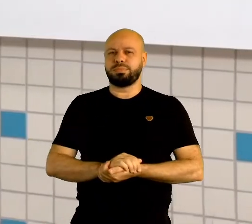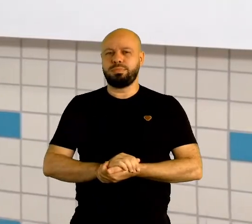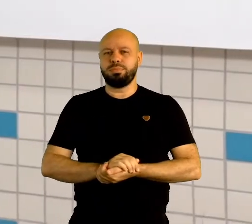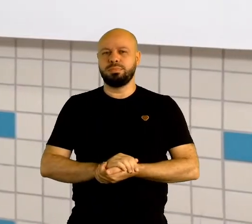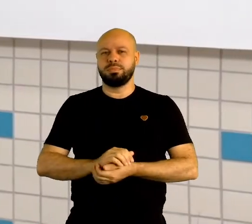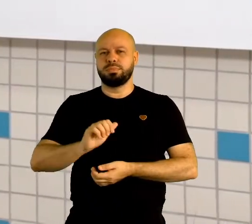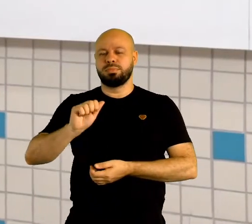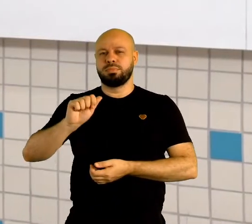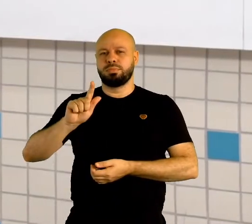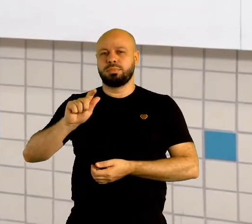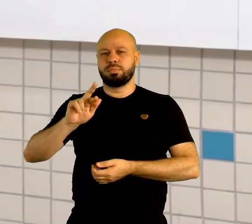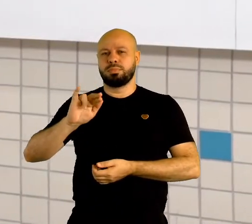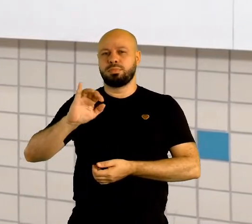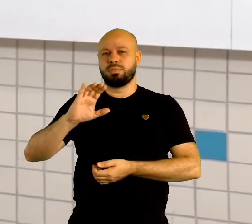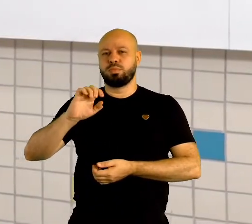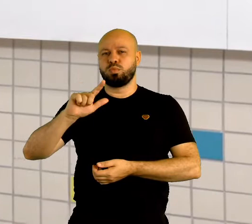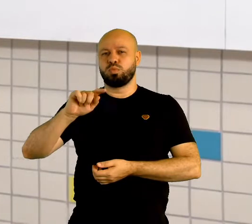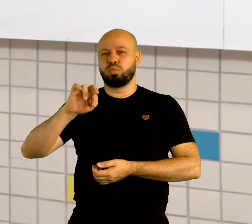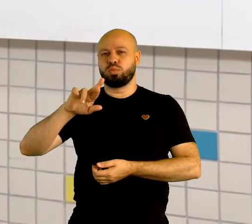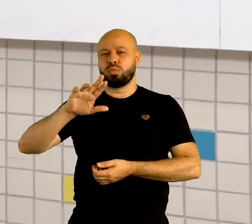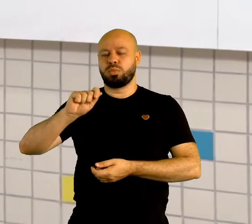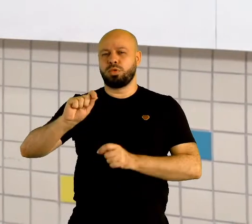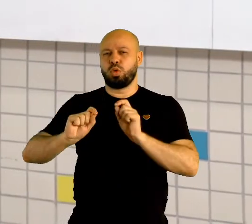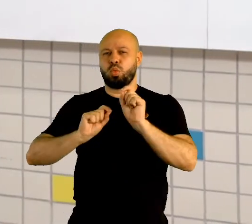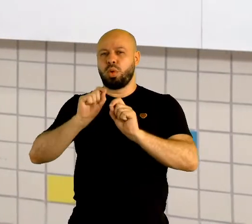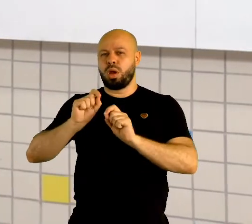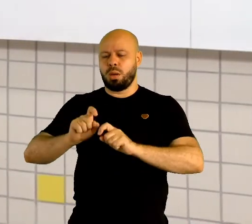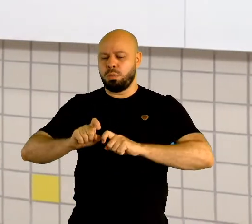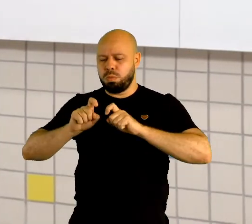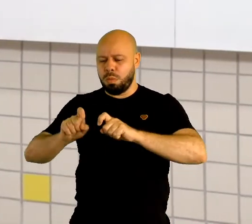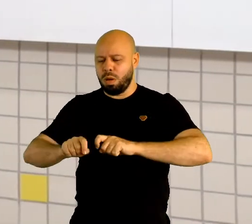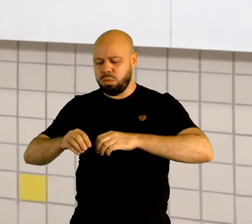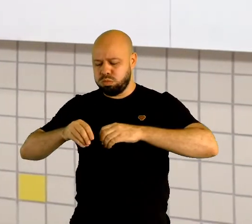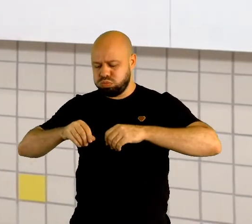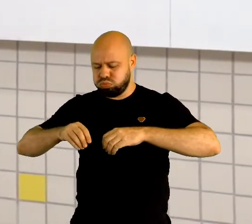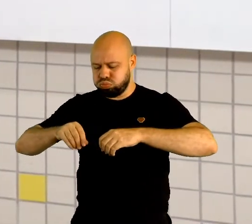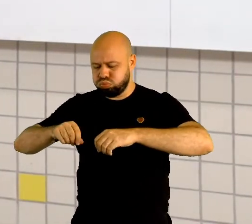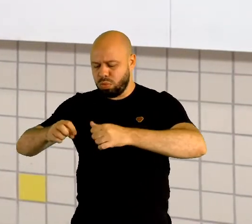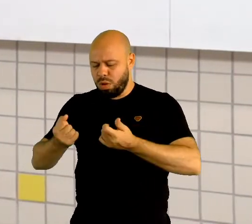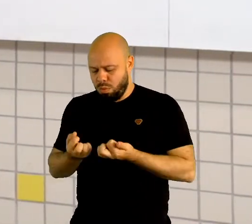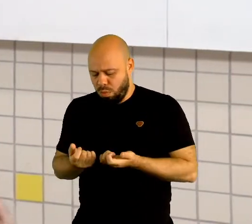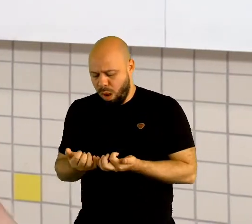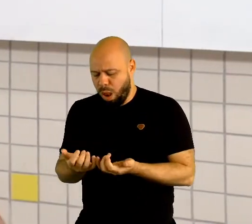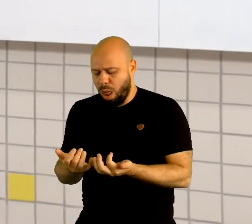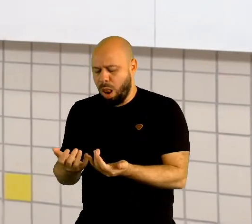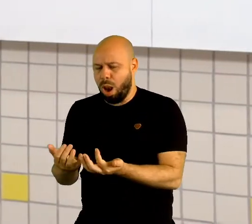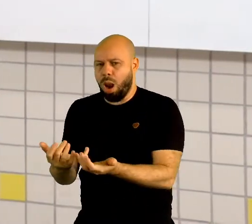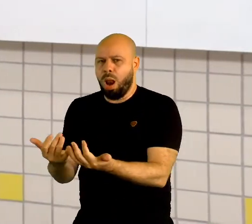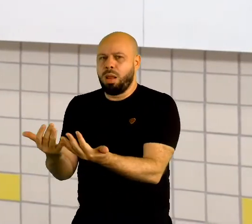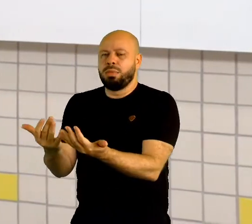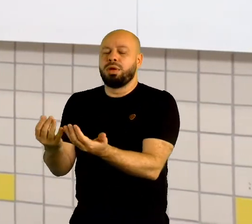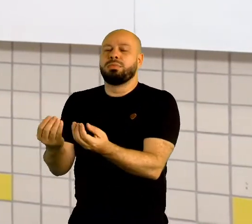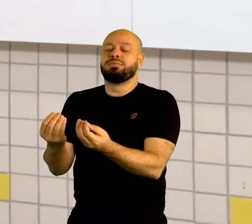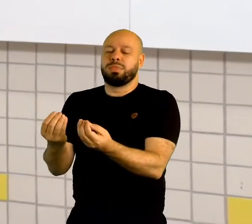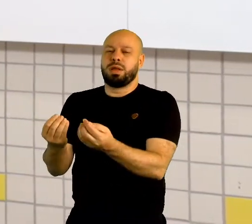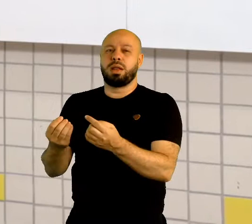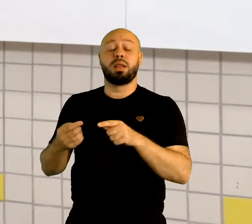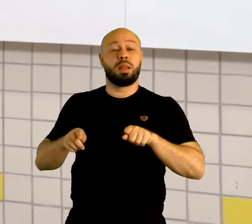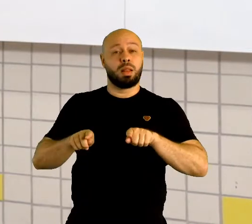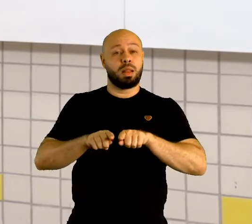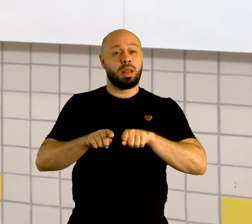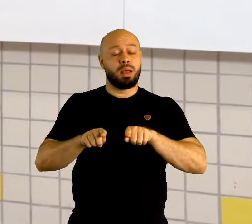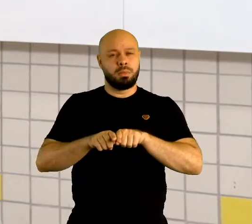agricultura é a produção de alimentos, o cultivo da terra para produzir alimentos e também matéria-prima para